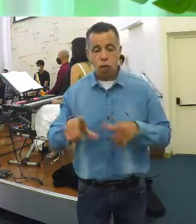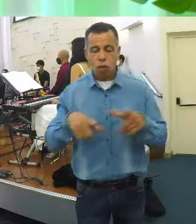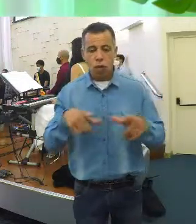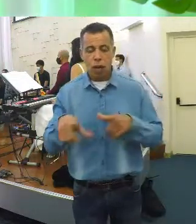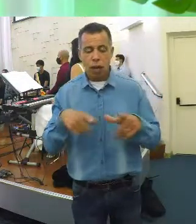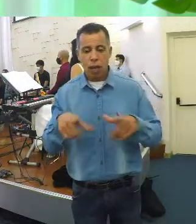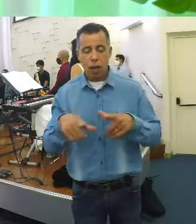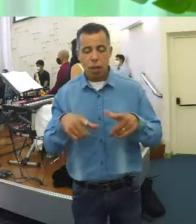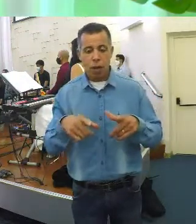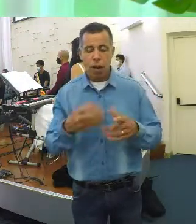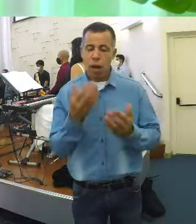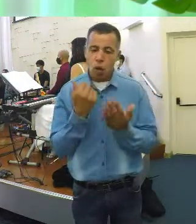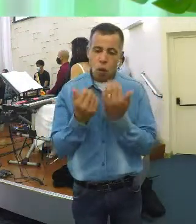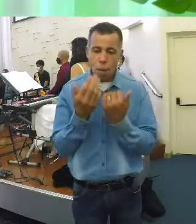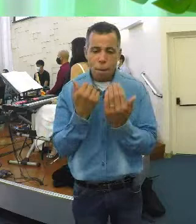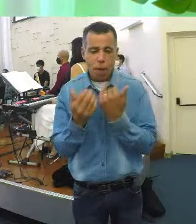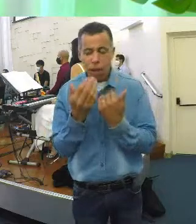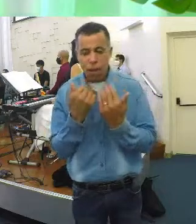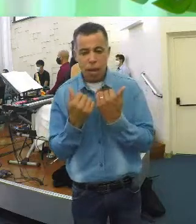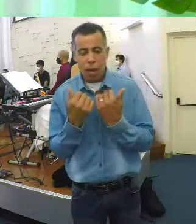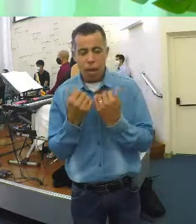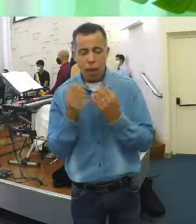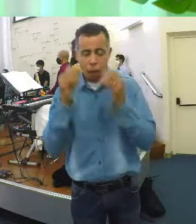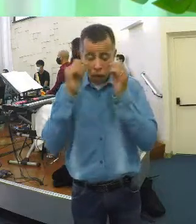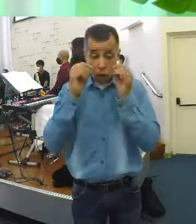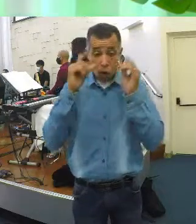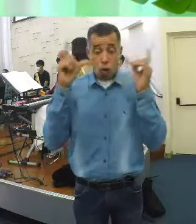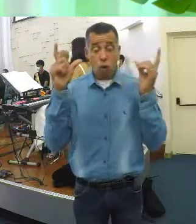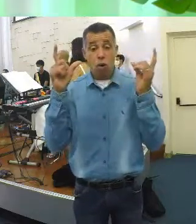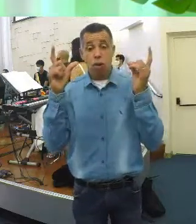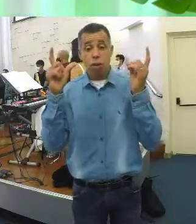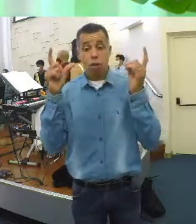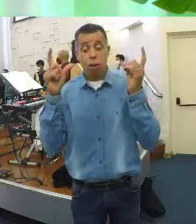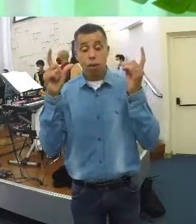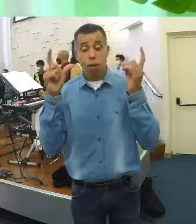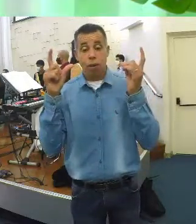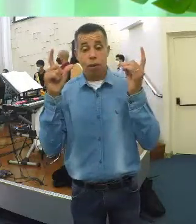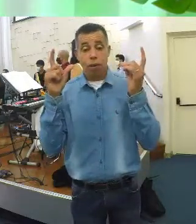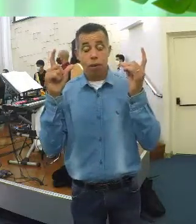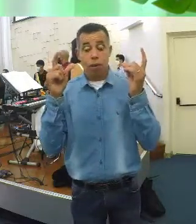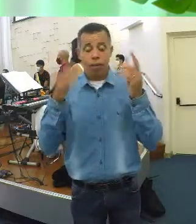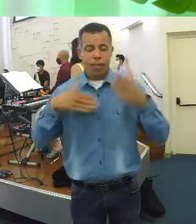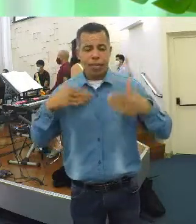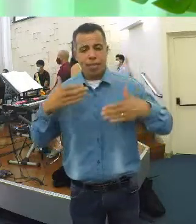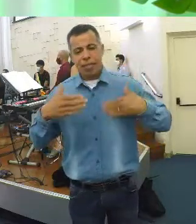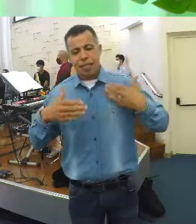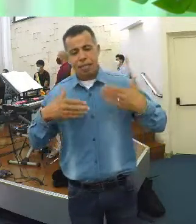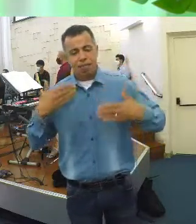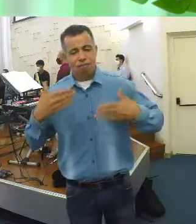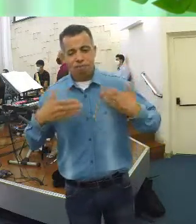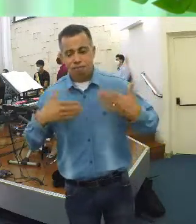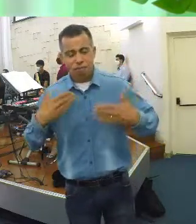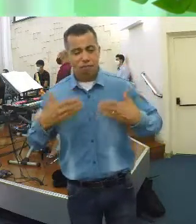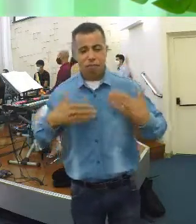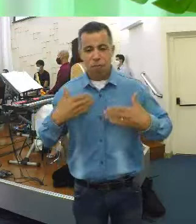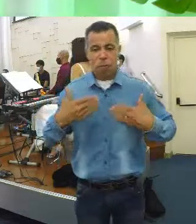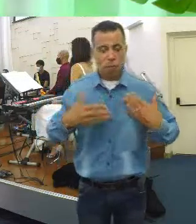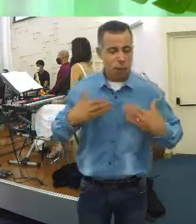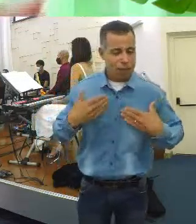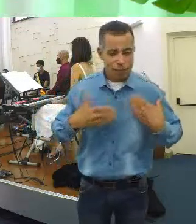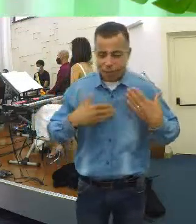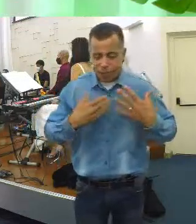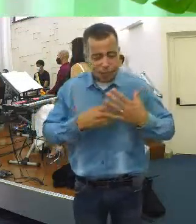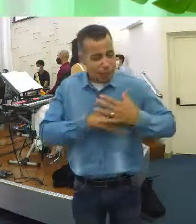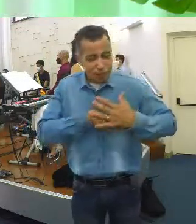comida farta e acordar experimentando uma alegria descomunal, alegria que não cabe no peito,